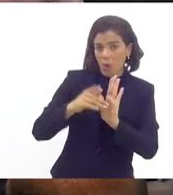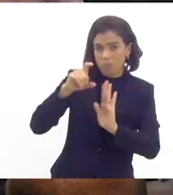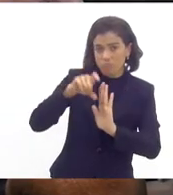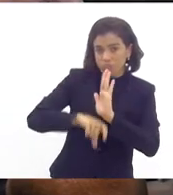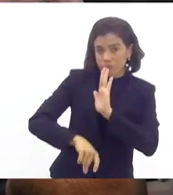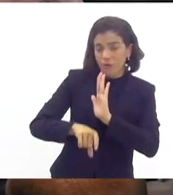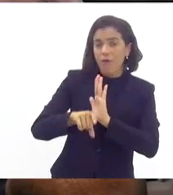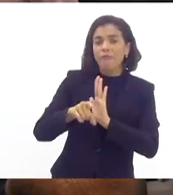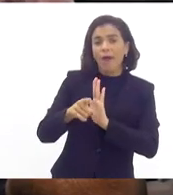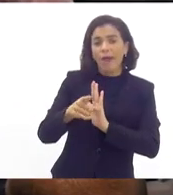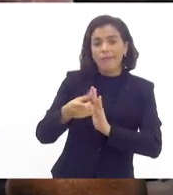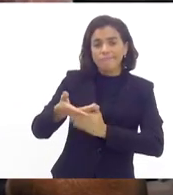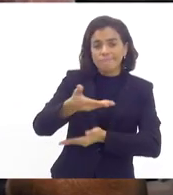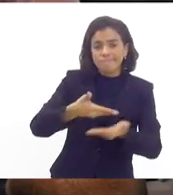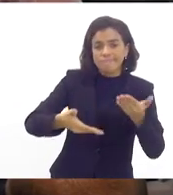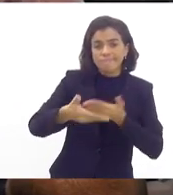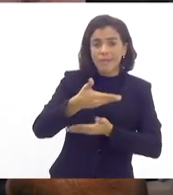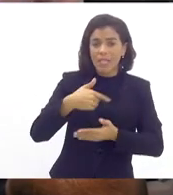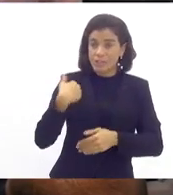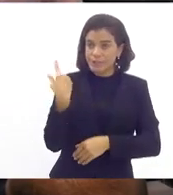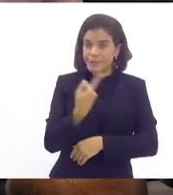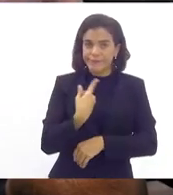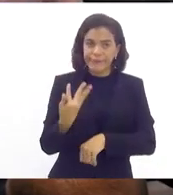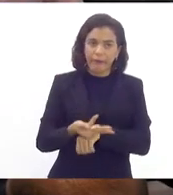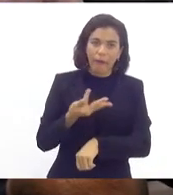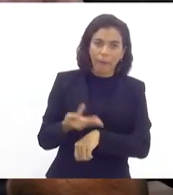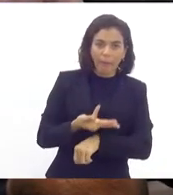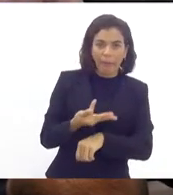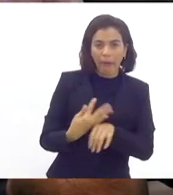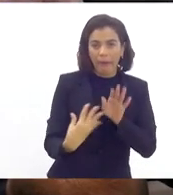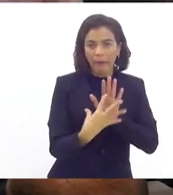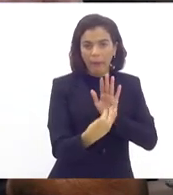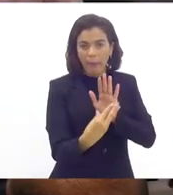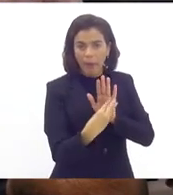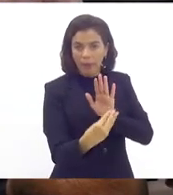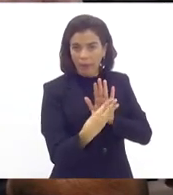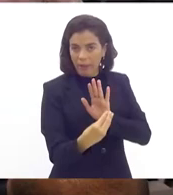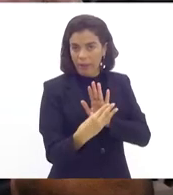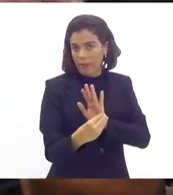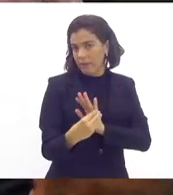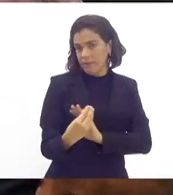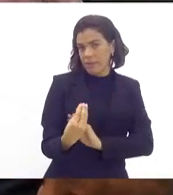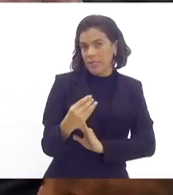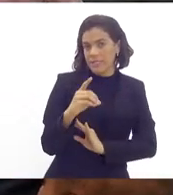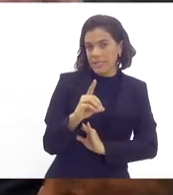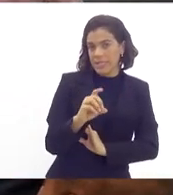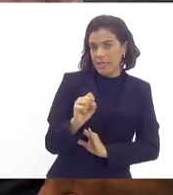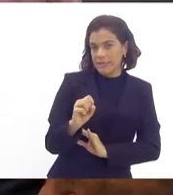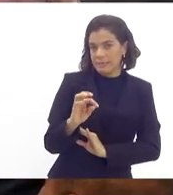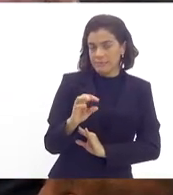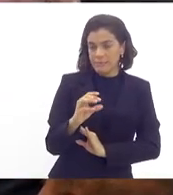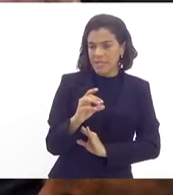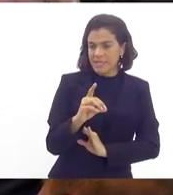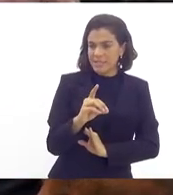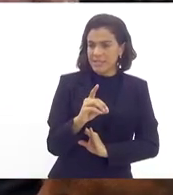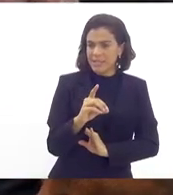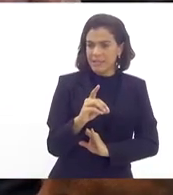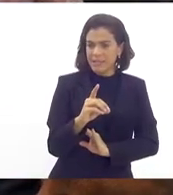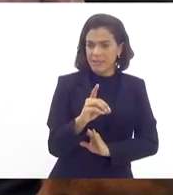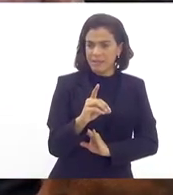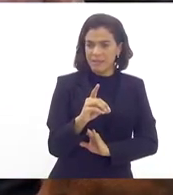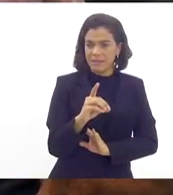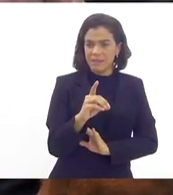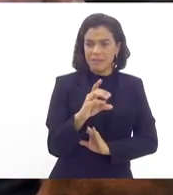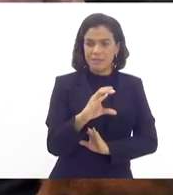conviver com a transição, se a gente vai ter que aturar o modelo de ST com toda a sua complexidade durante todo esse tempo de transição